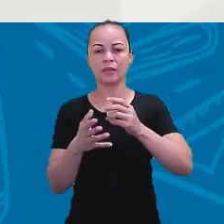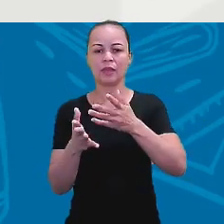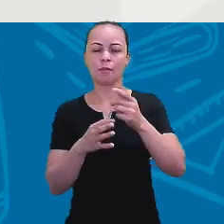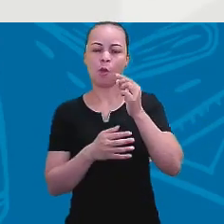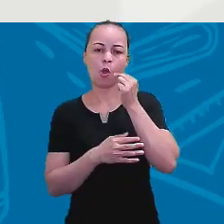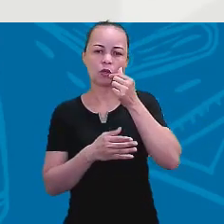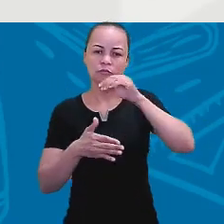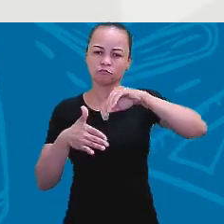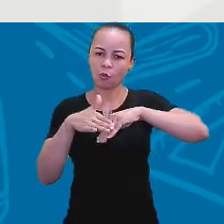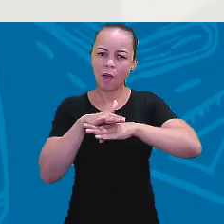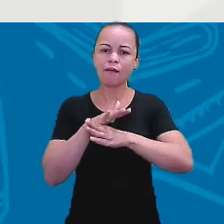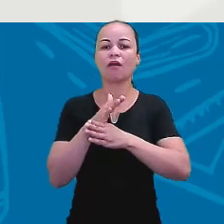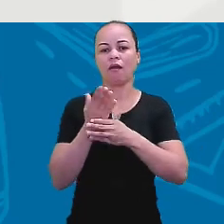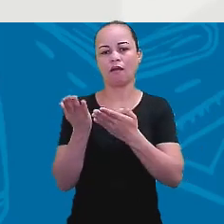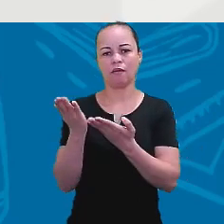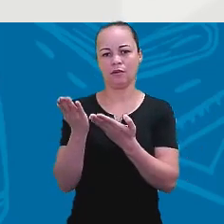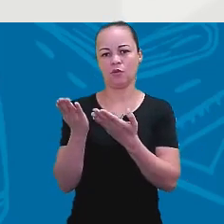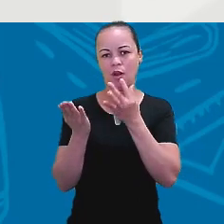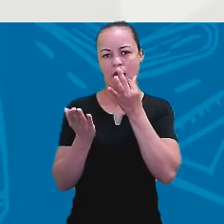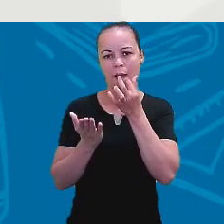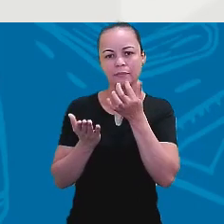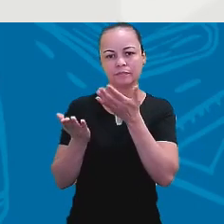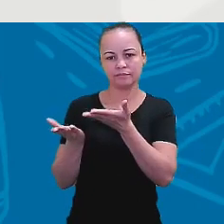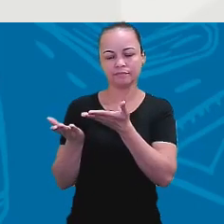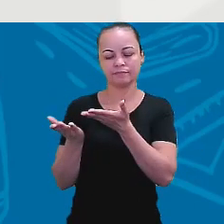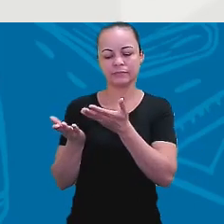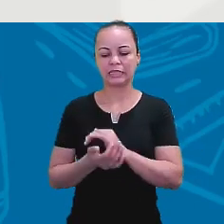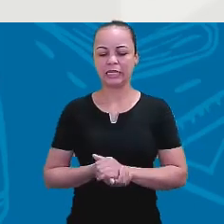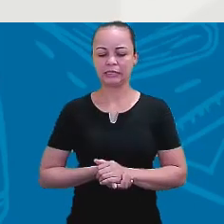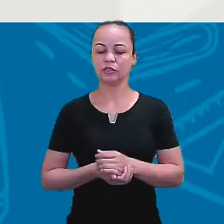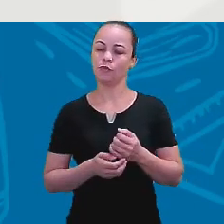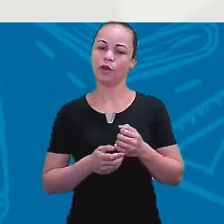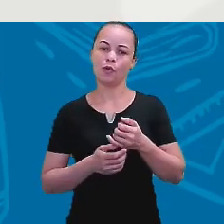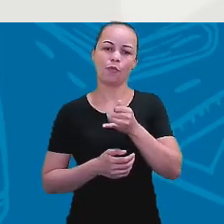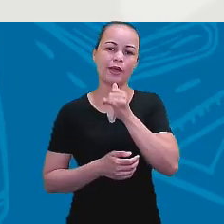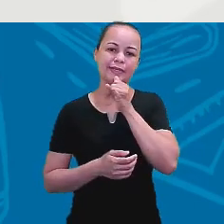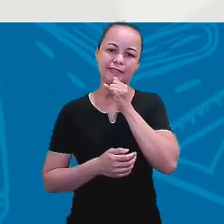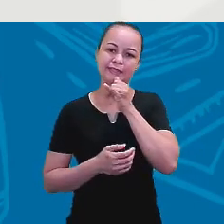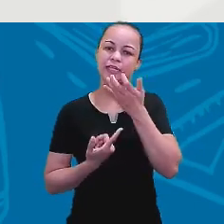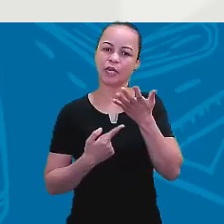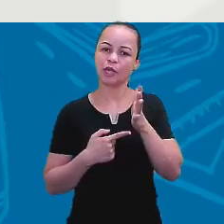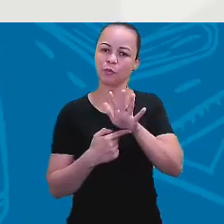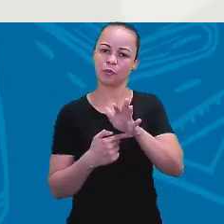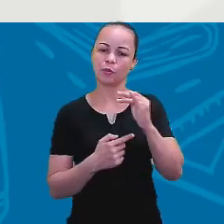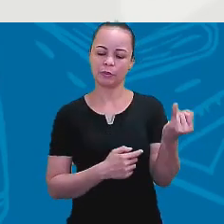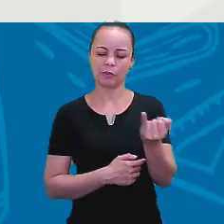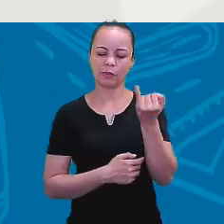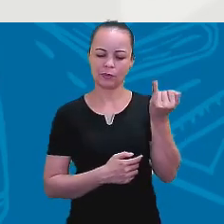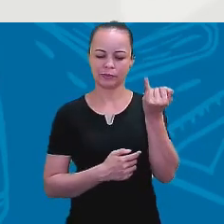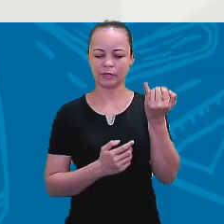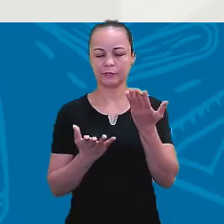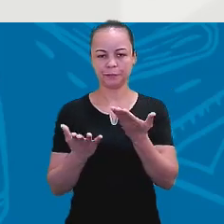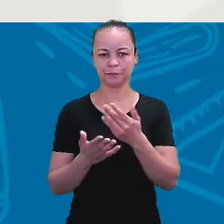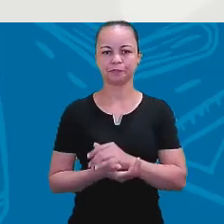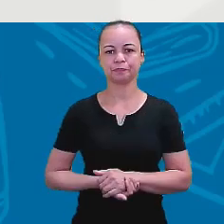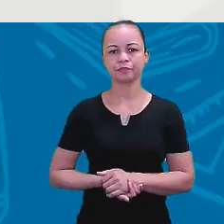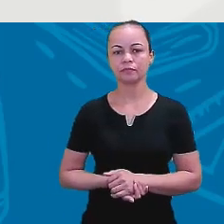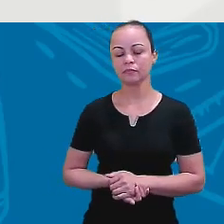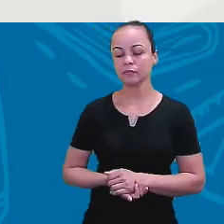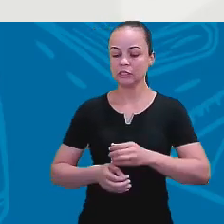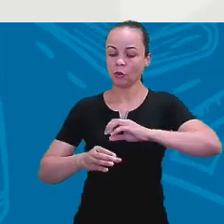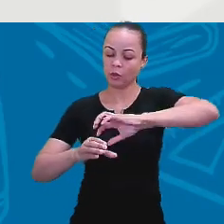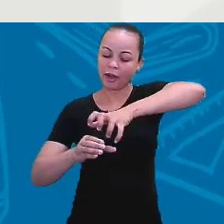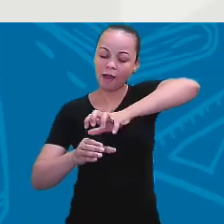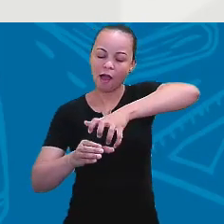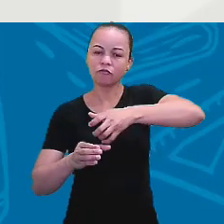exemplo, né? Isso não deixa de ser aí um exemplo clássico, prático aí de reutilização da garrafa PET, tá